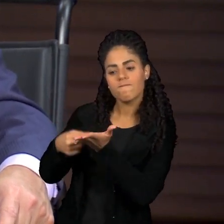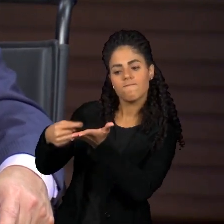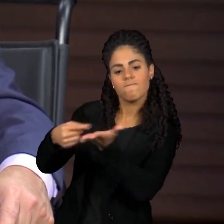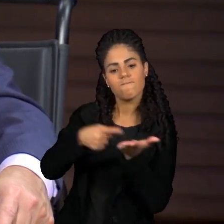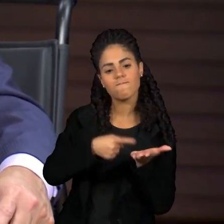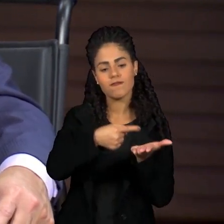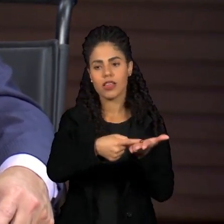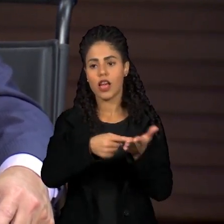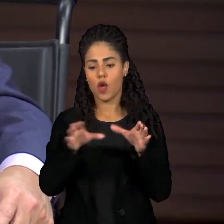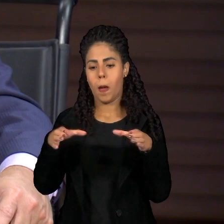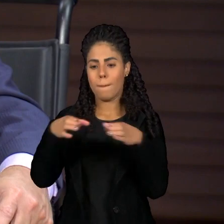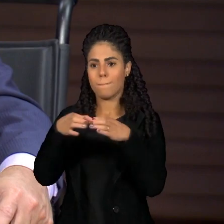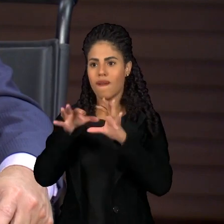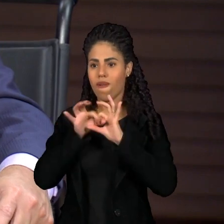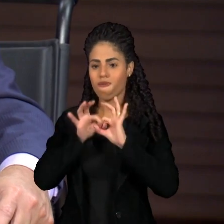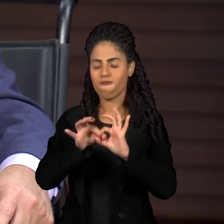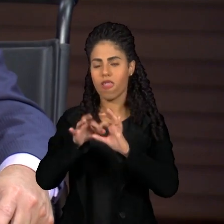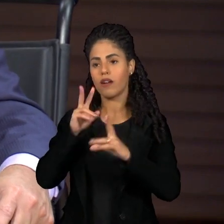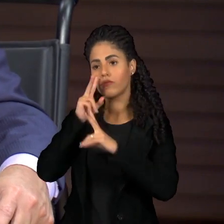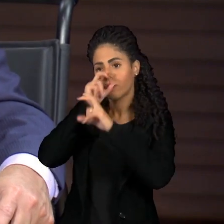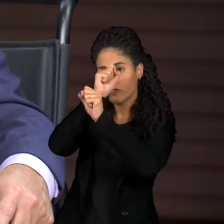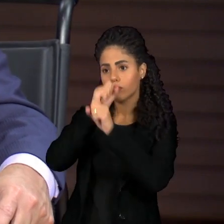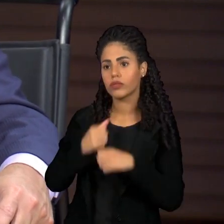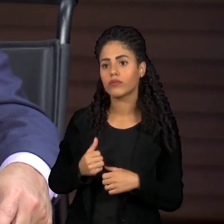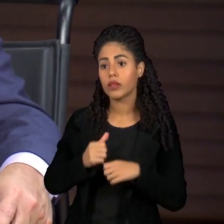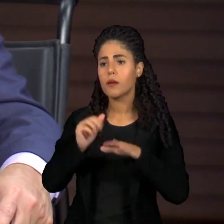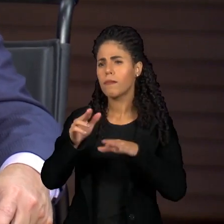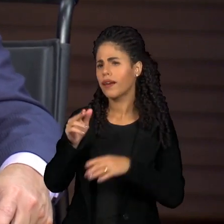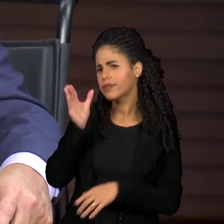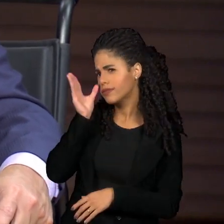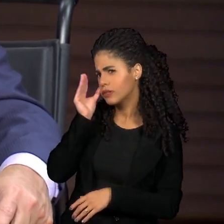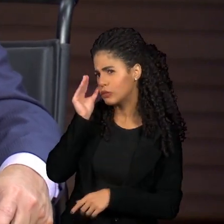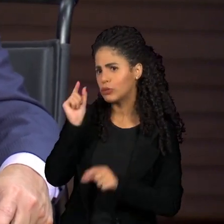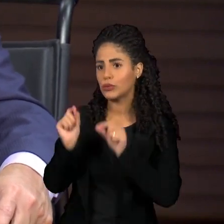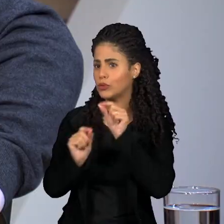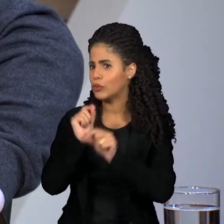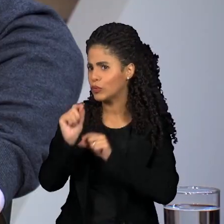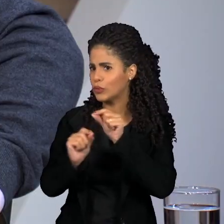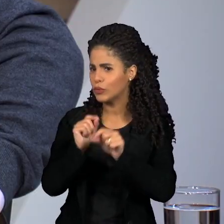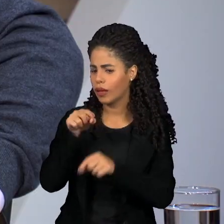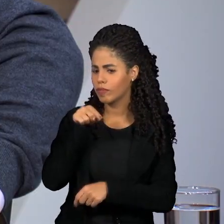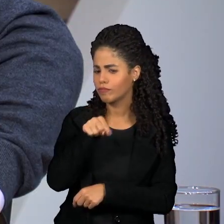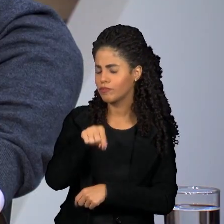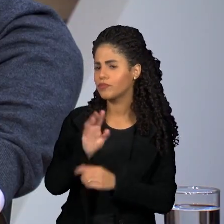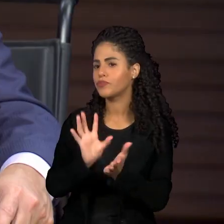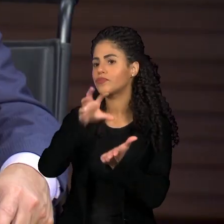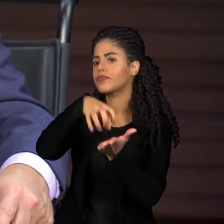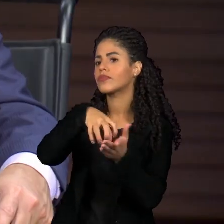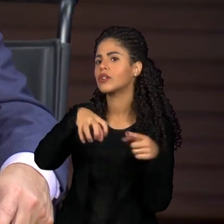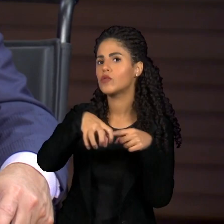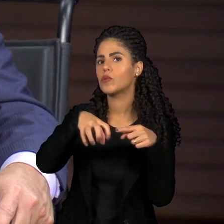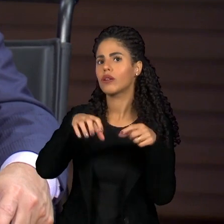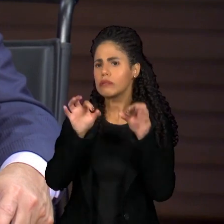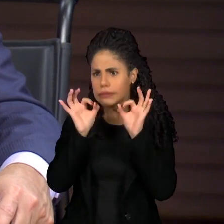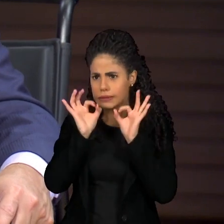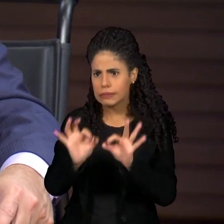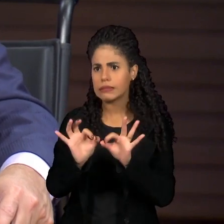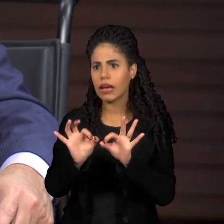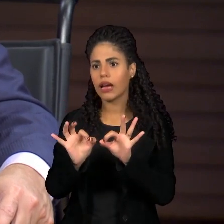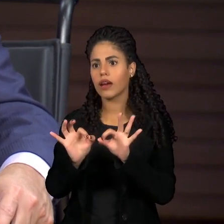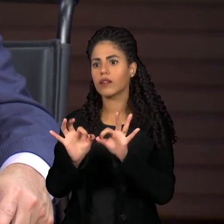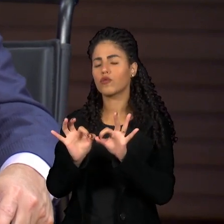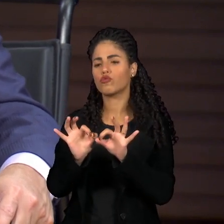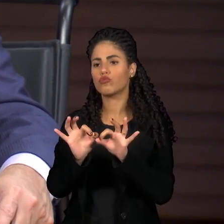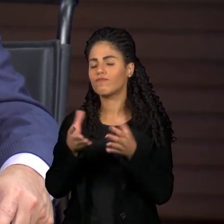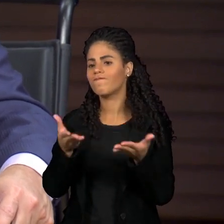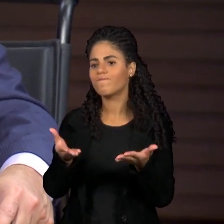em algum tipo de coletividade. E o que é curioso desse Centrão, o Fábio fez a menção, ele não é concreto, né? Ele não tem uma